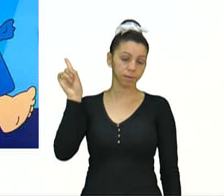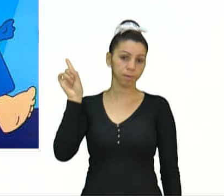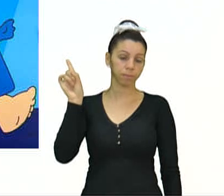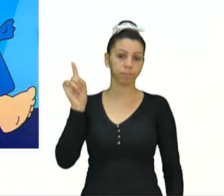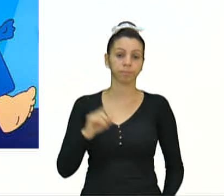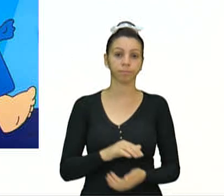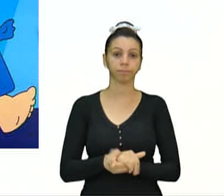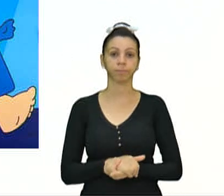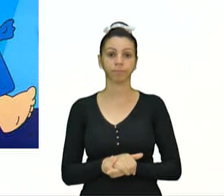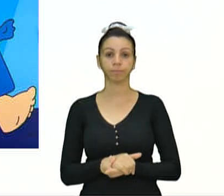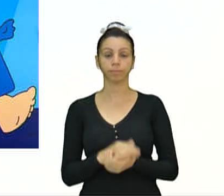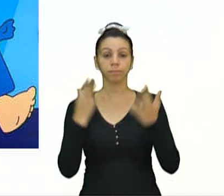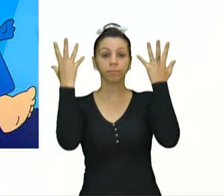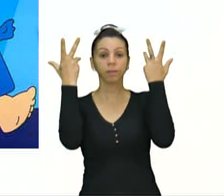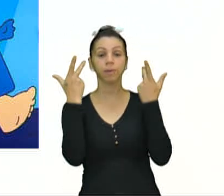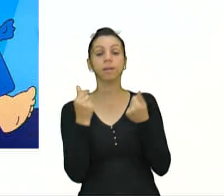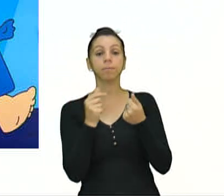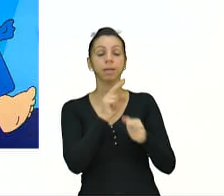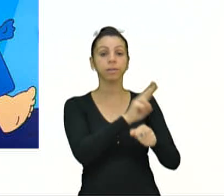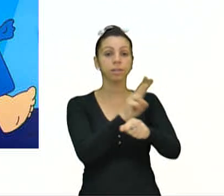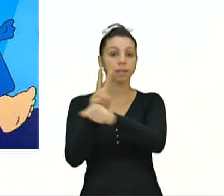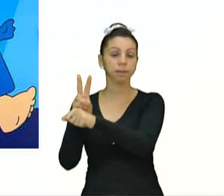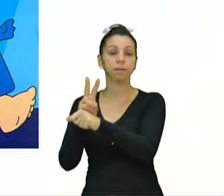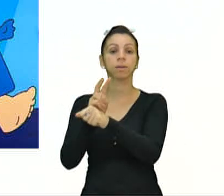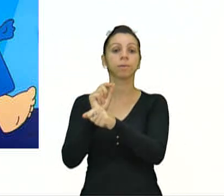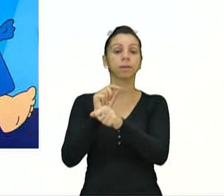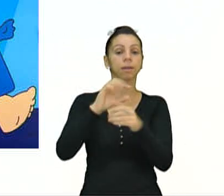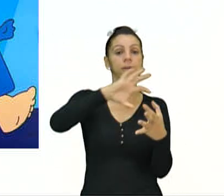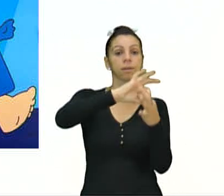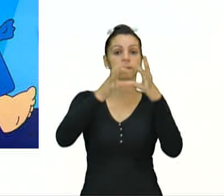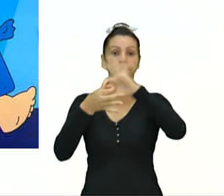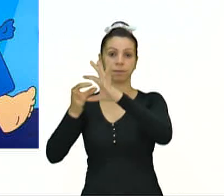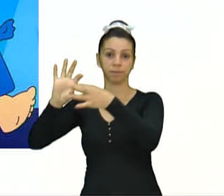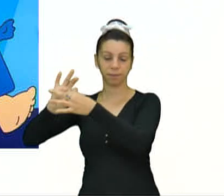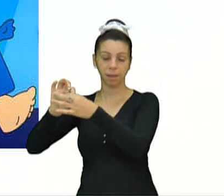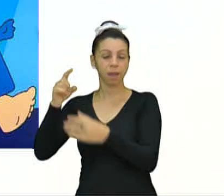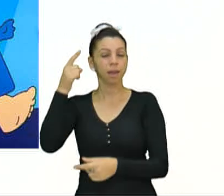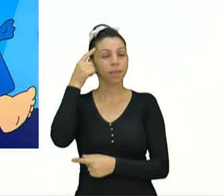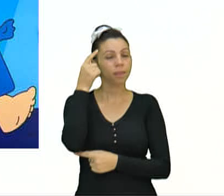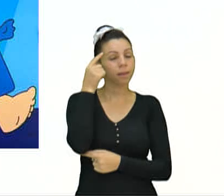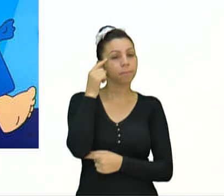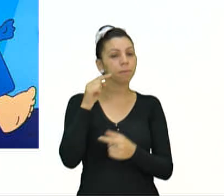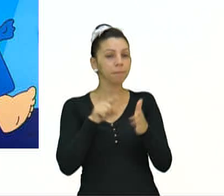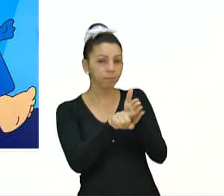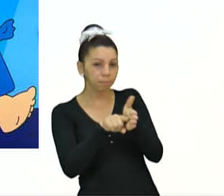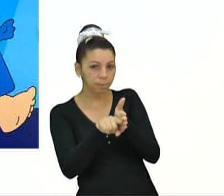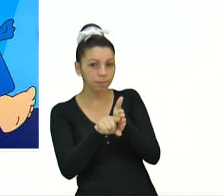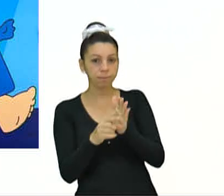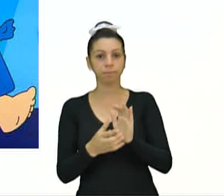quais são os mascotes de cada Olimpíada, beleza? Então, eu vou dar um tempinho para vocês pensarem aí e pesquisarem.